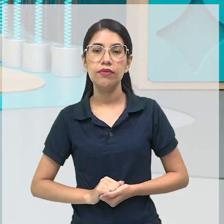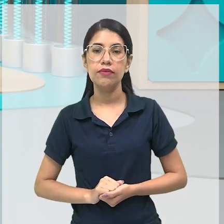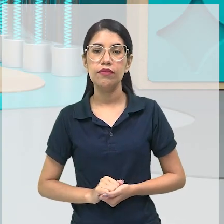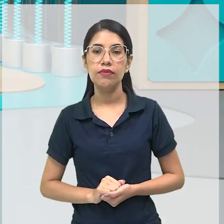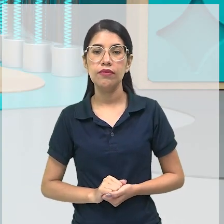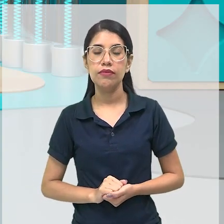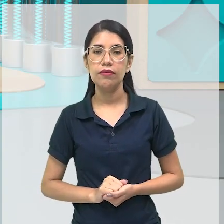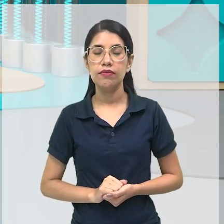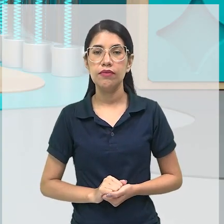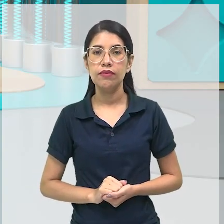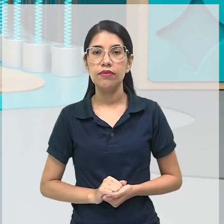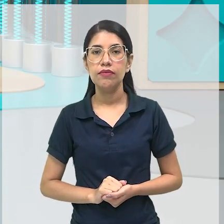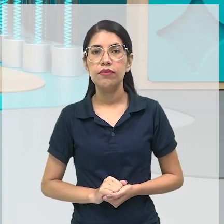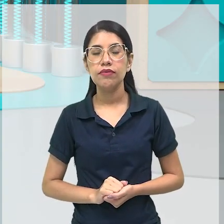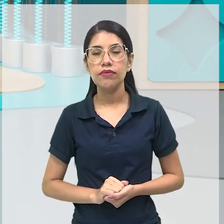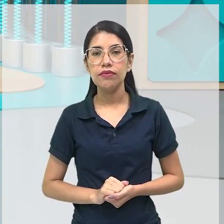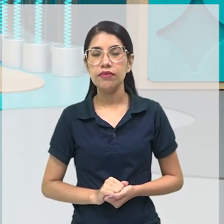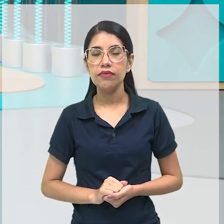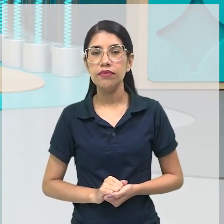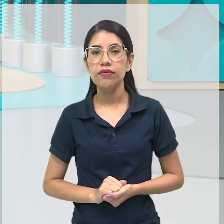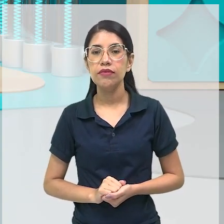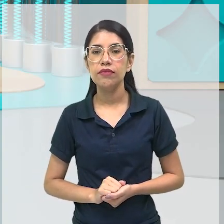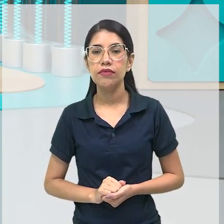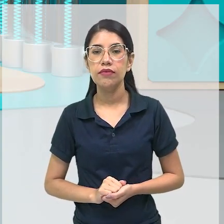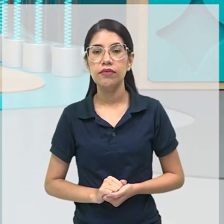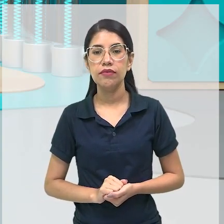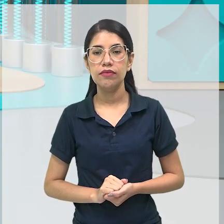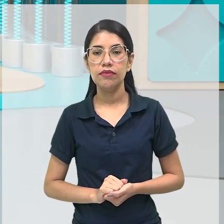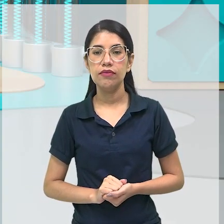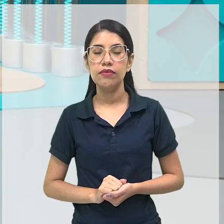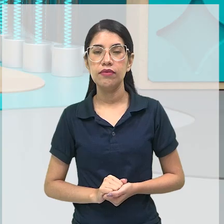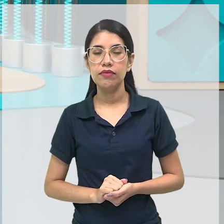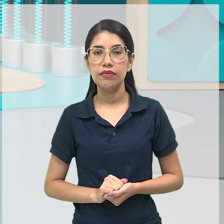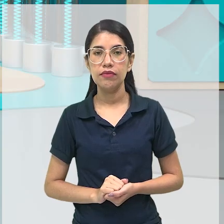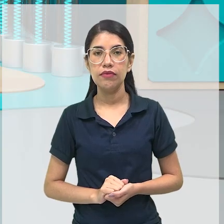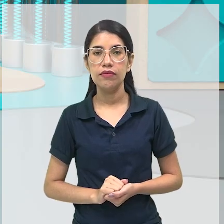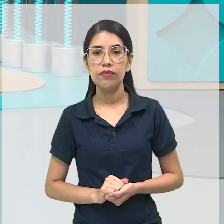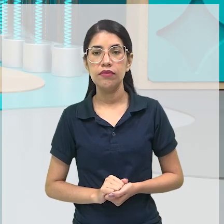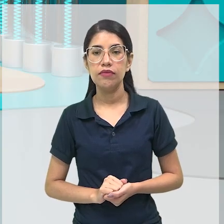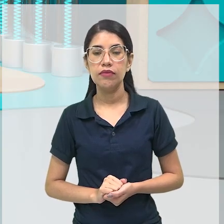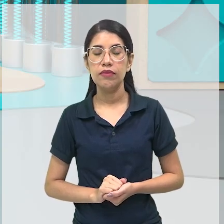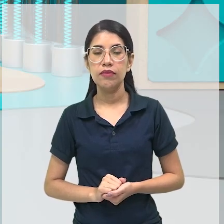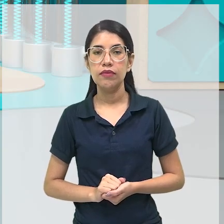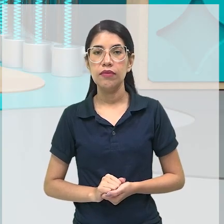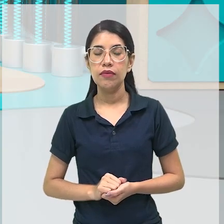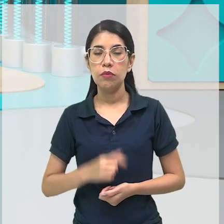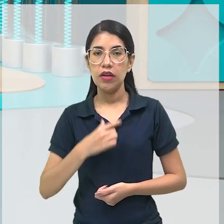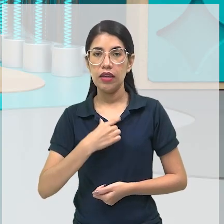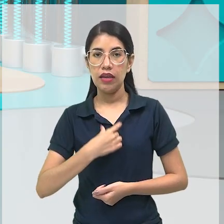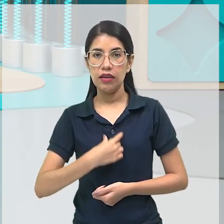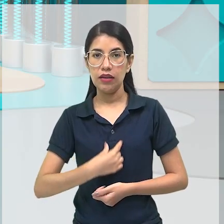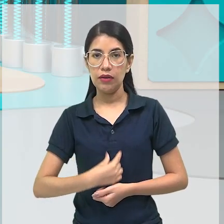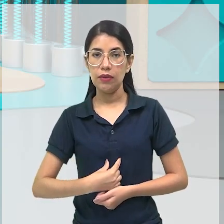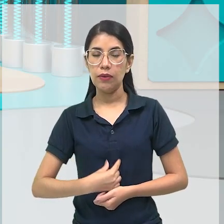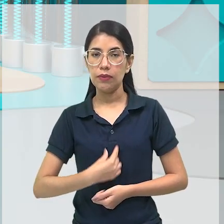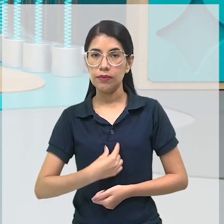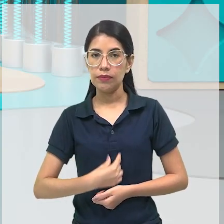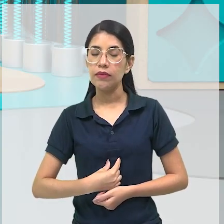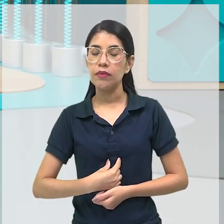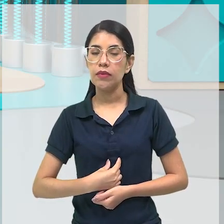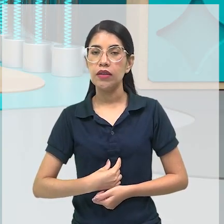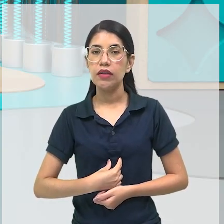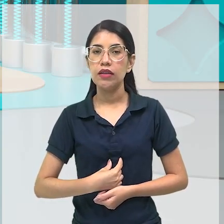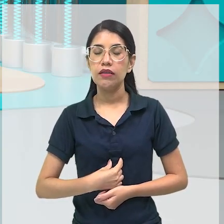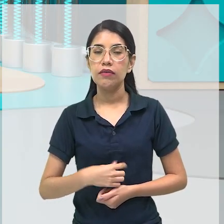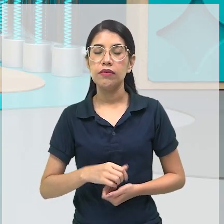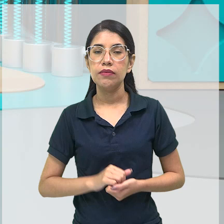ó, entrelaçando assim, os dedos, né, como se fosse fechar assim. E aí coloca bem aqui, bem no meio do